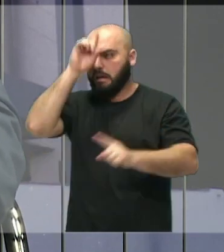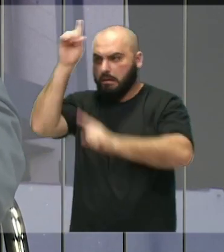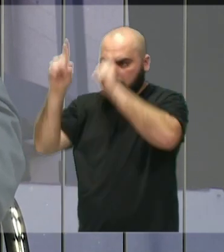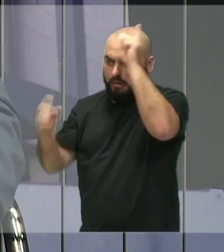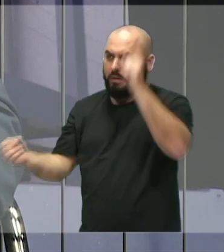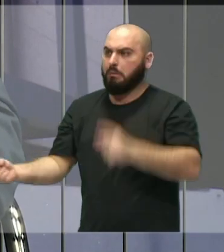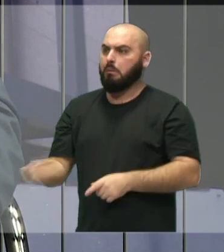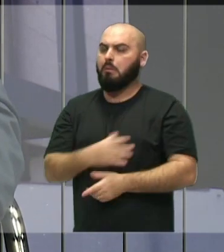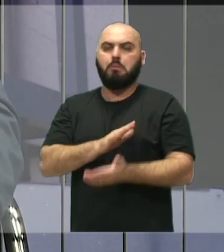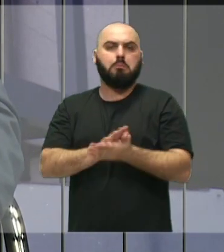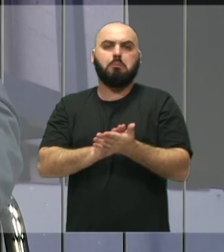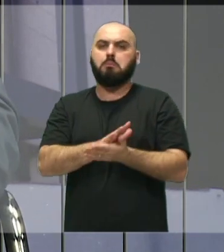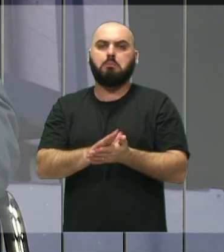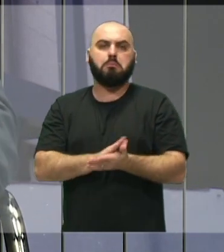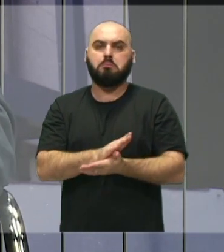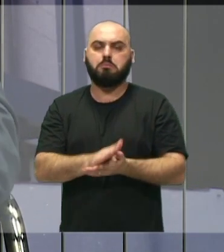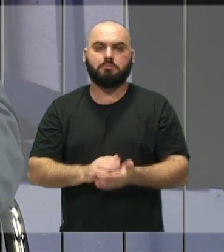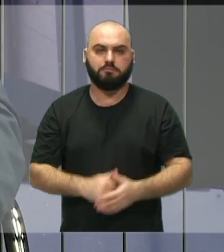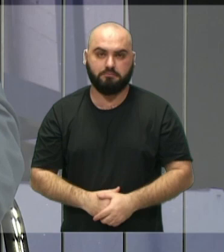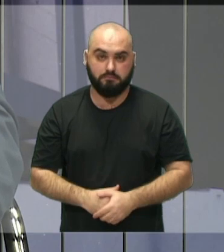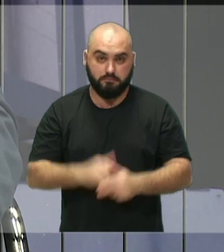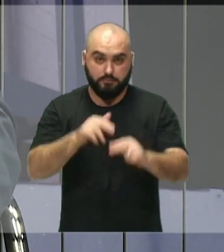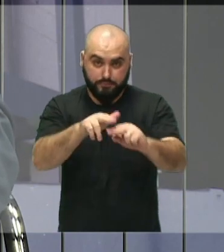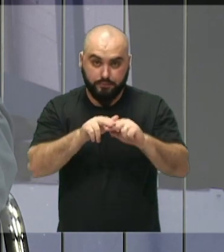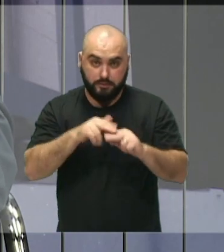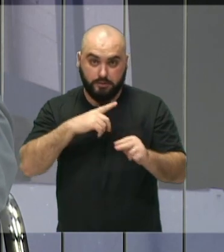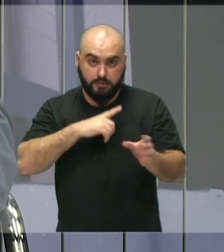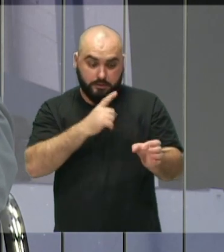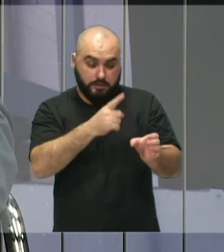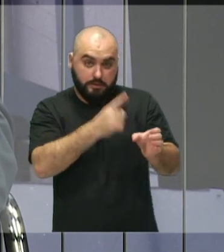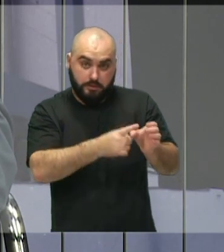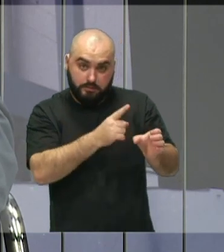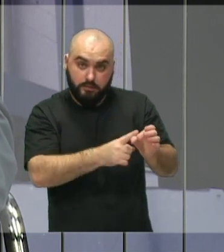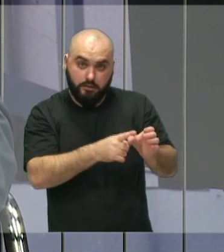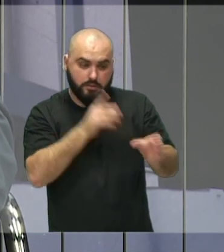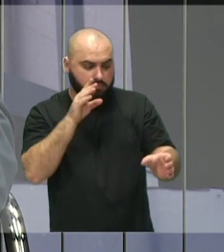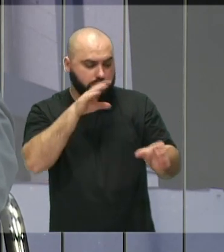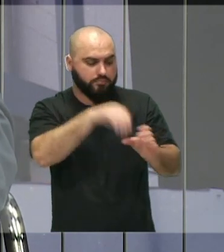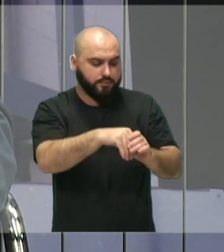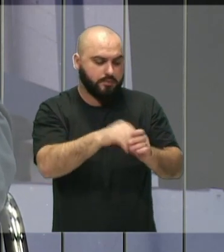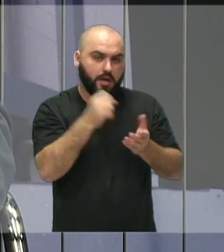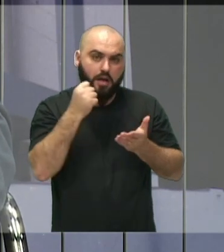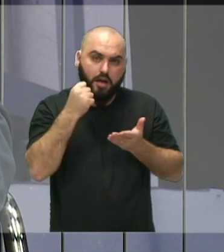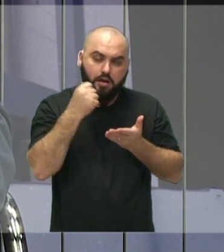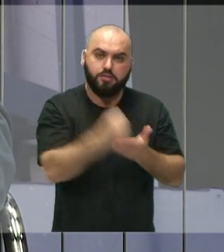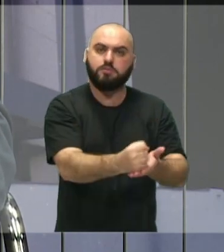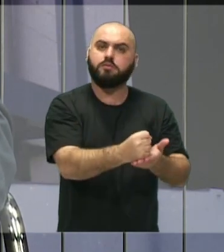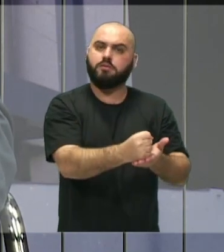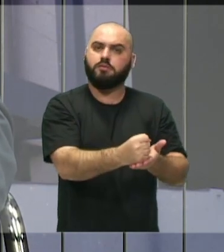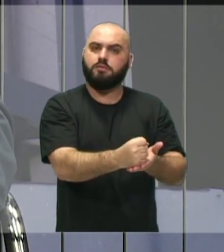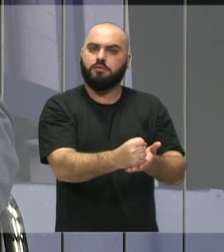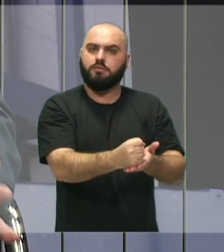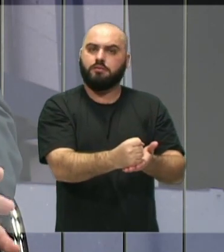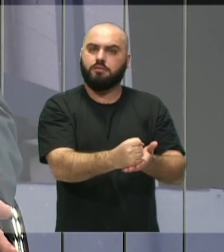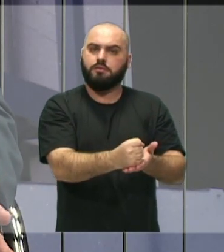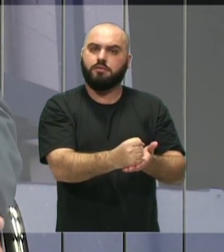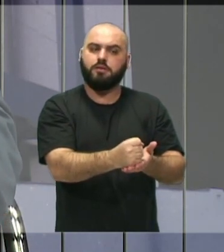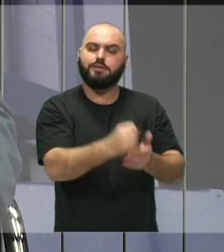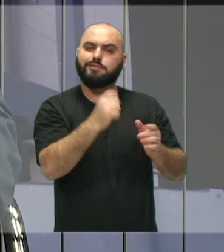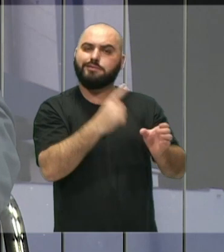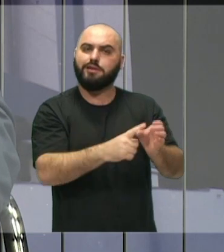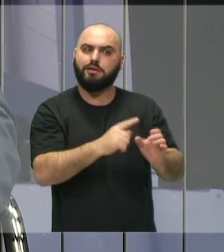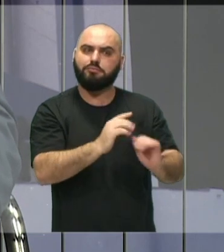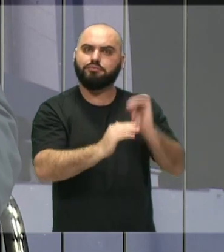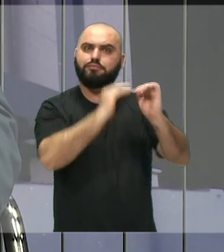governo. A partir do momento que eu faço parte dessa cidade, eu tenho que ajudar o meu governo, ou o governo que está naquele momento, a fazer com que a cidade cresça.